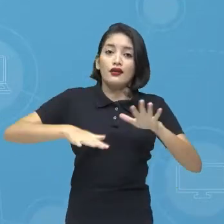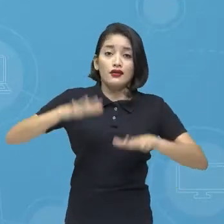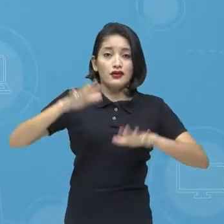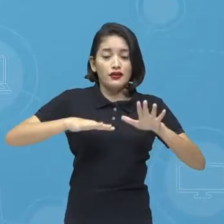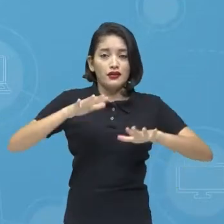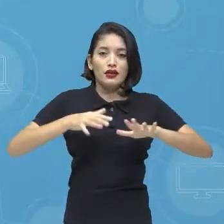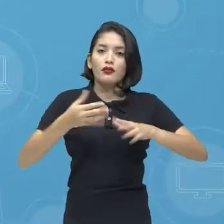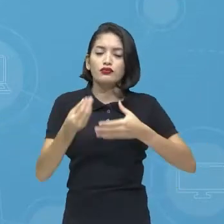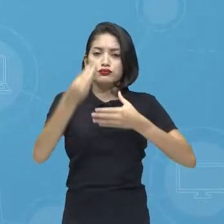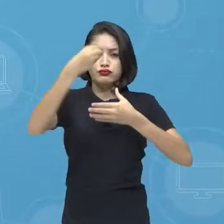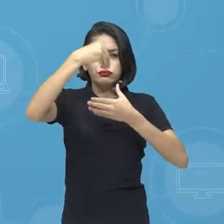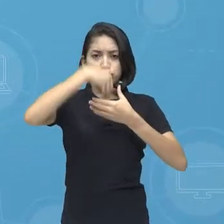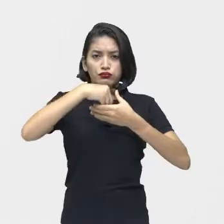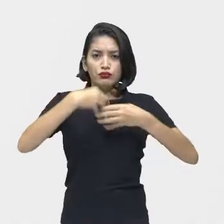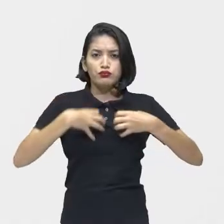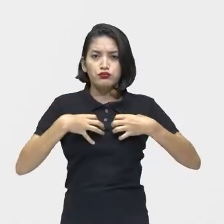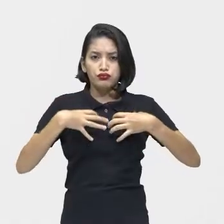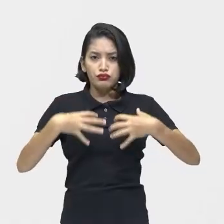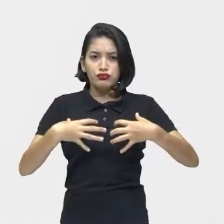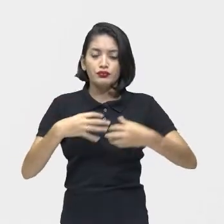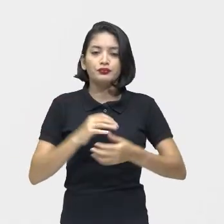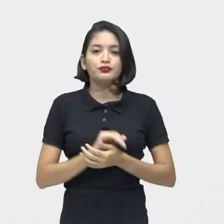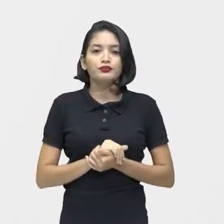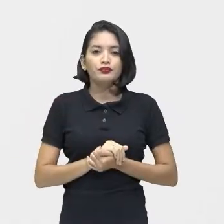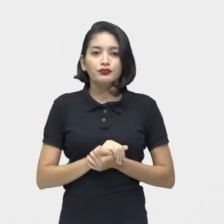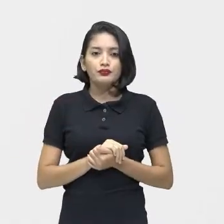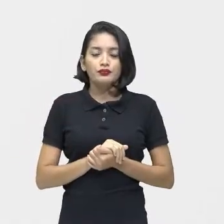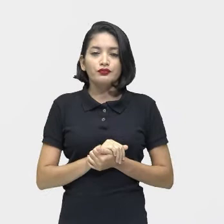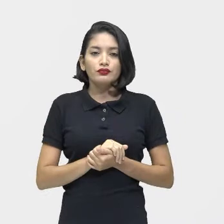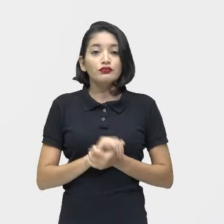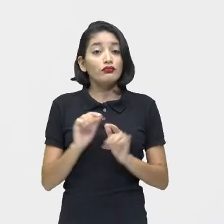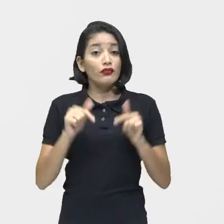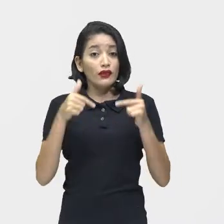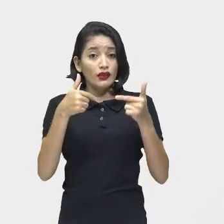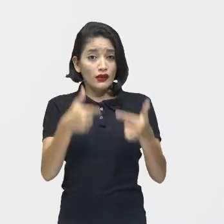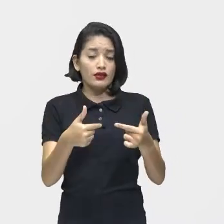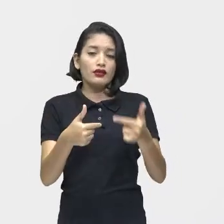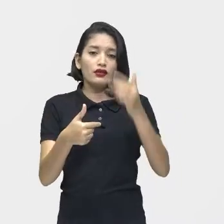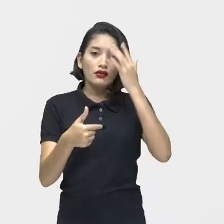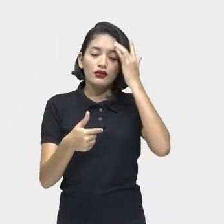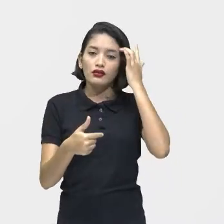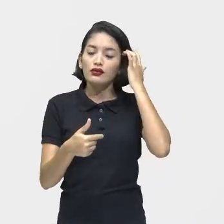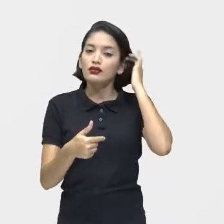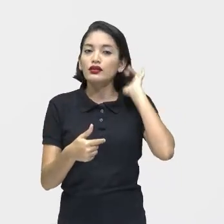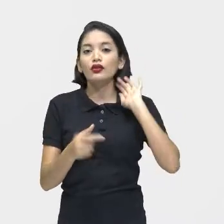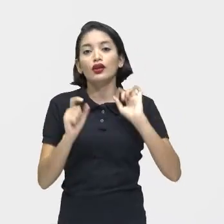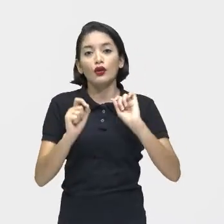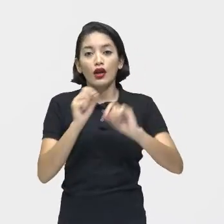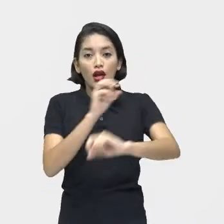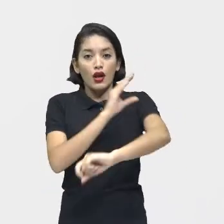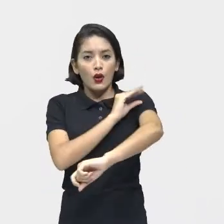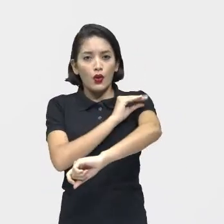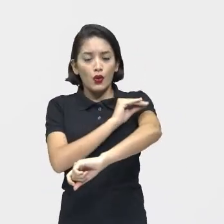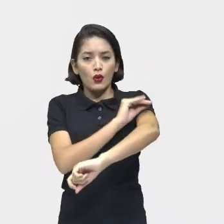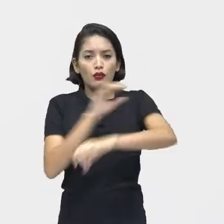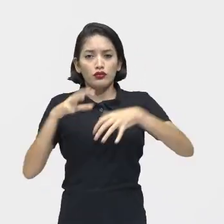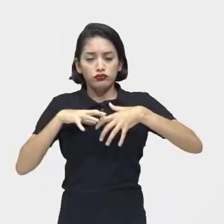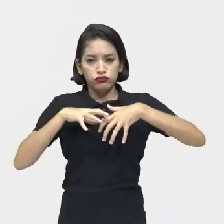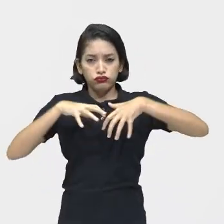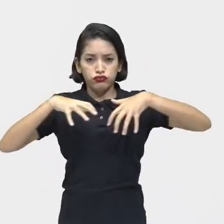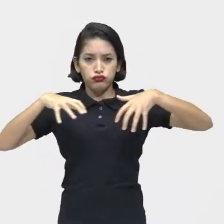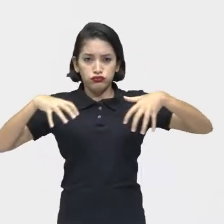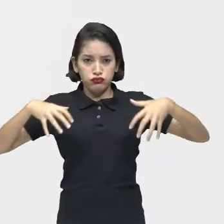vai ficar dentro dos pulmões, tá? Então, olha só. A ação do diafragma, que é um músculo que vai separar ali